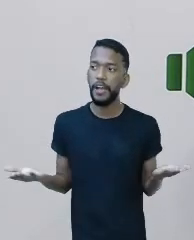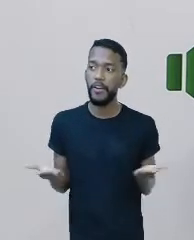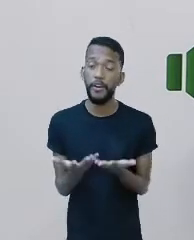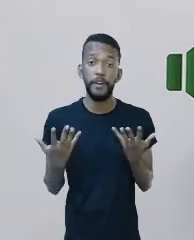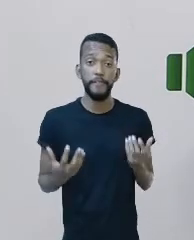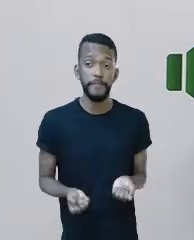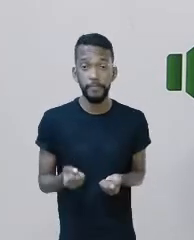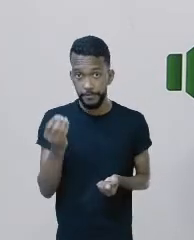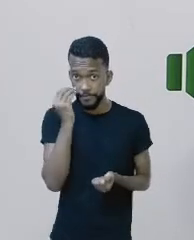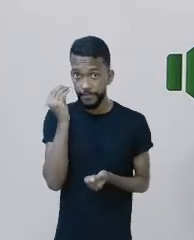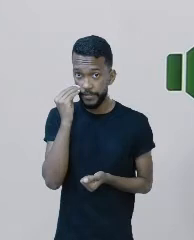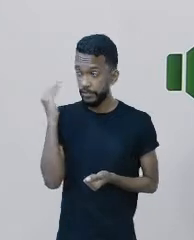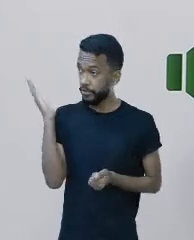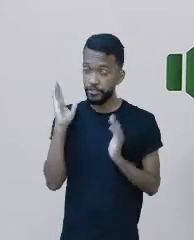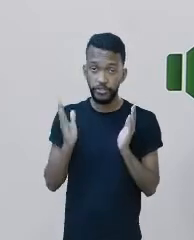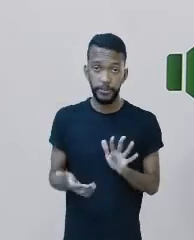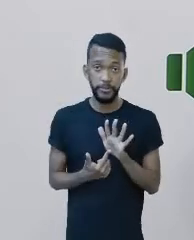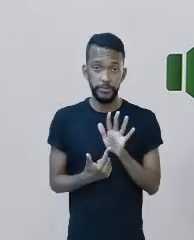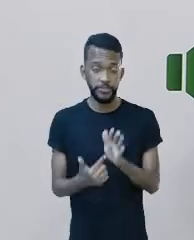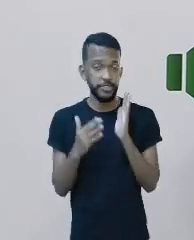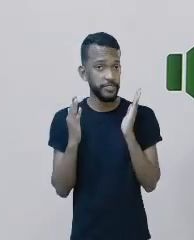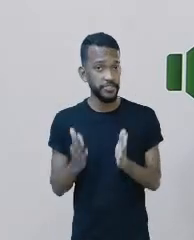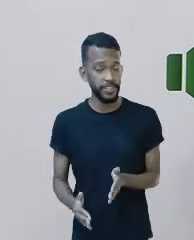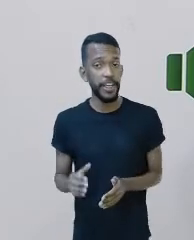o que eu mostrei aqui embaixo,